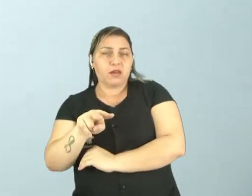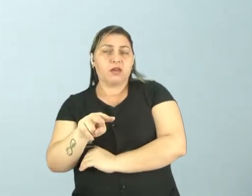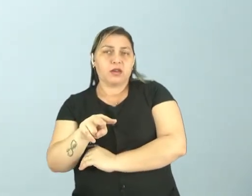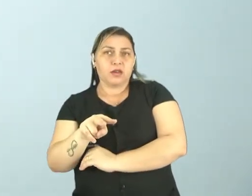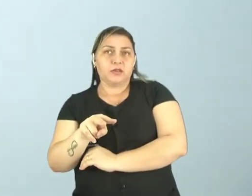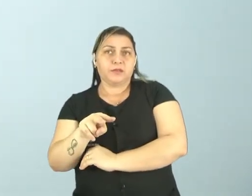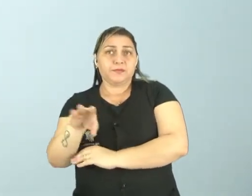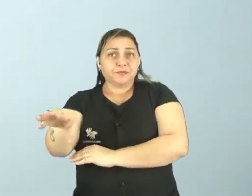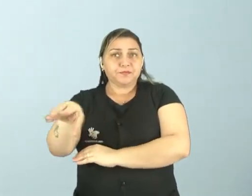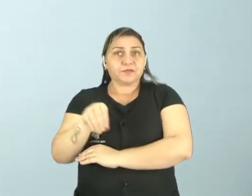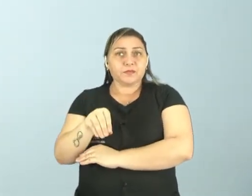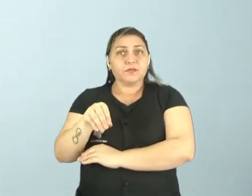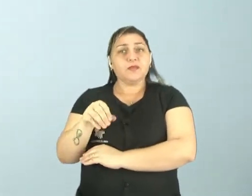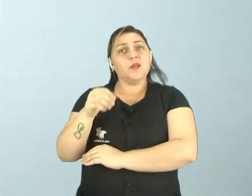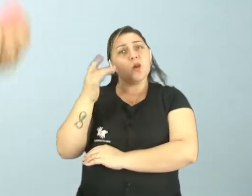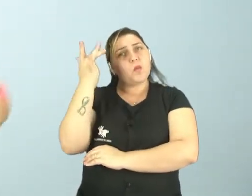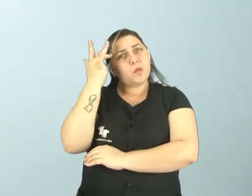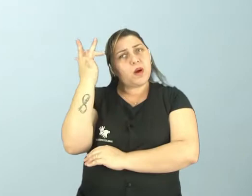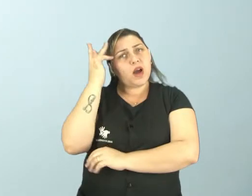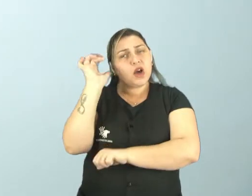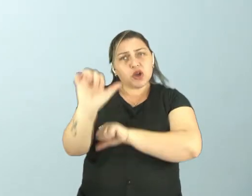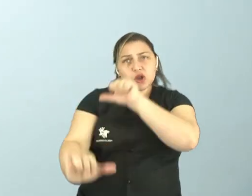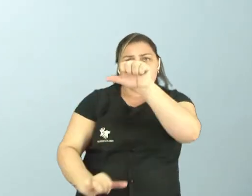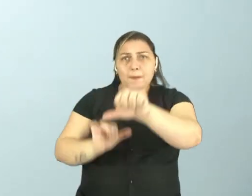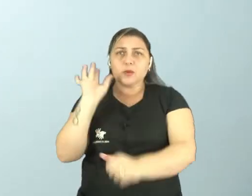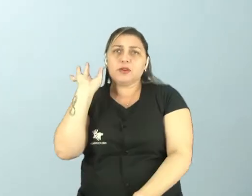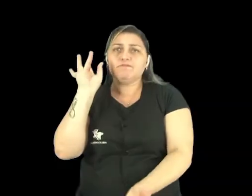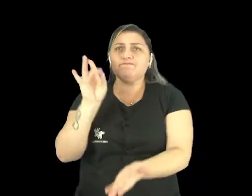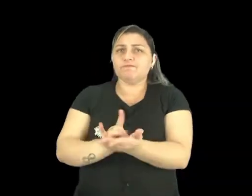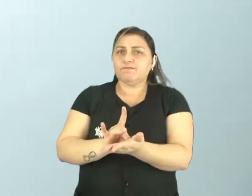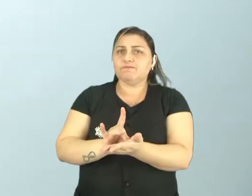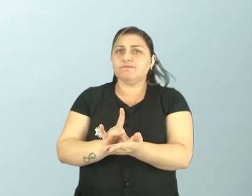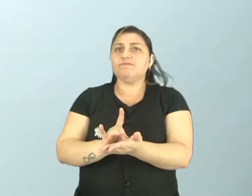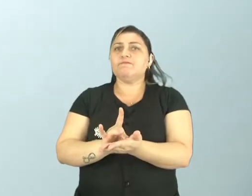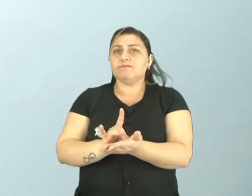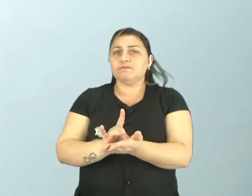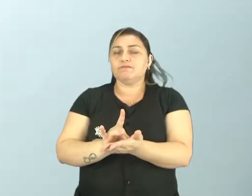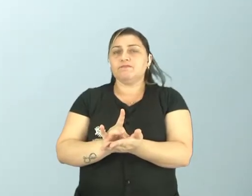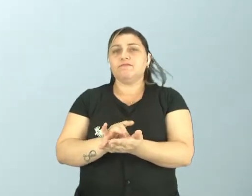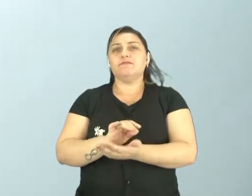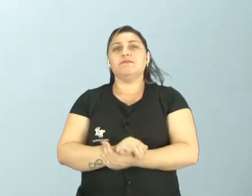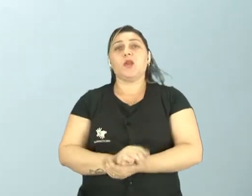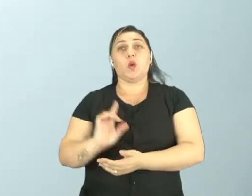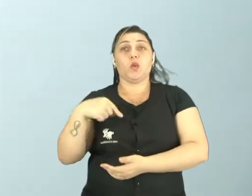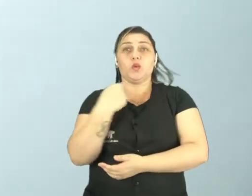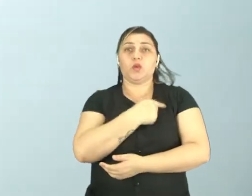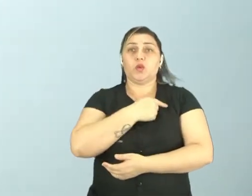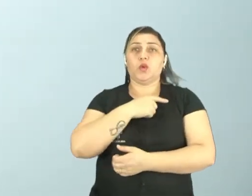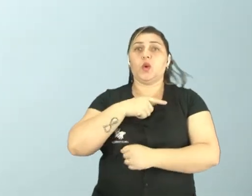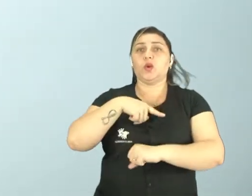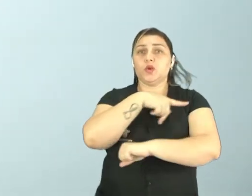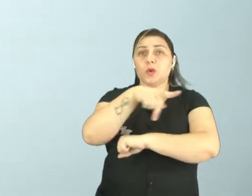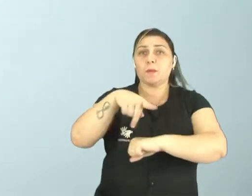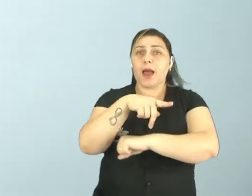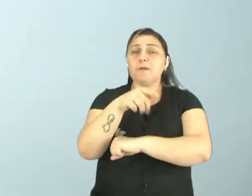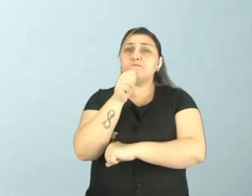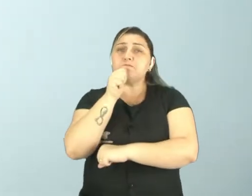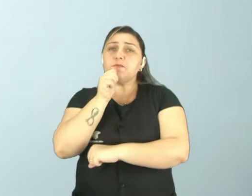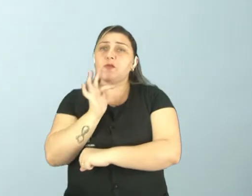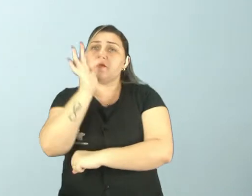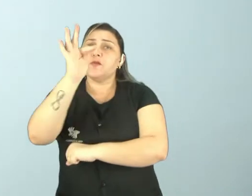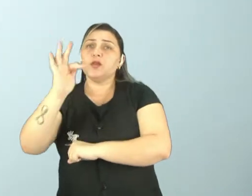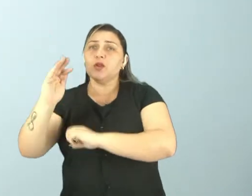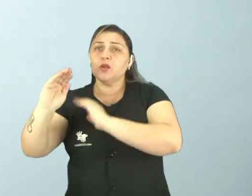pego aquilo que eu acho e eu transformo numa afirmação, né? Quando eu digo assim, ó, o nosso país ainda vai se desenvolver, eu